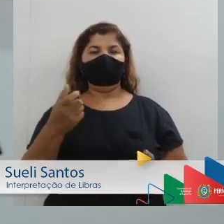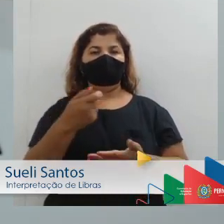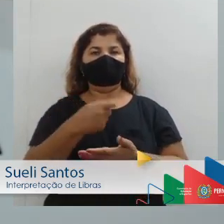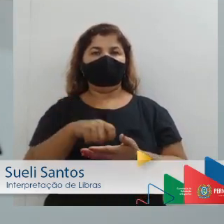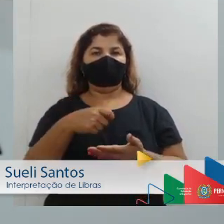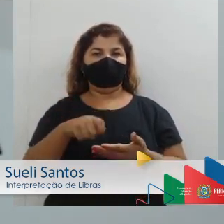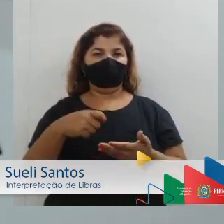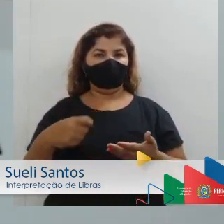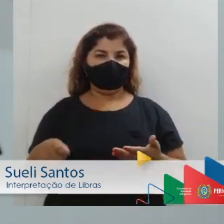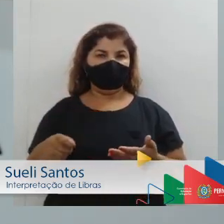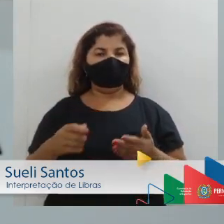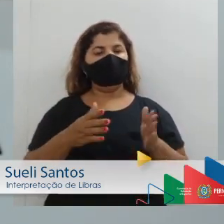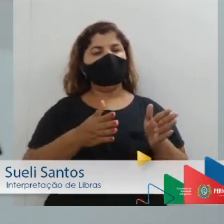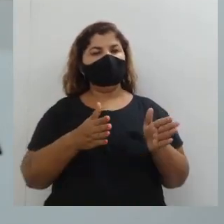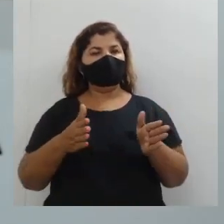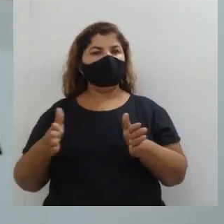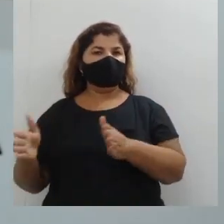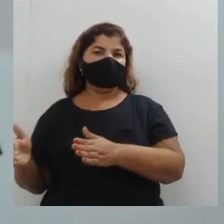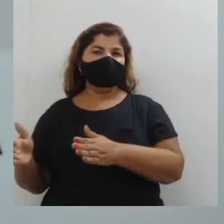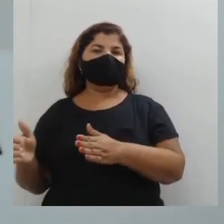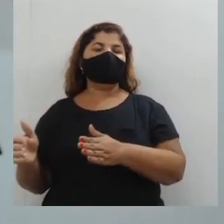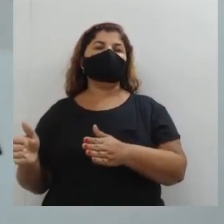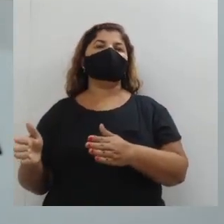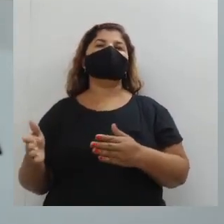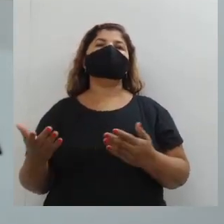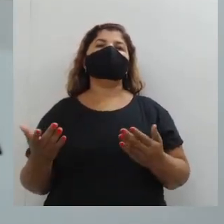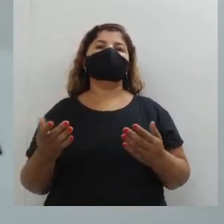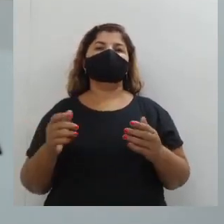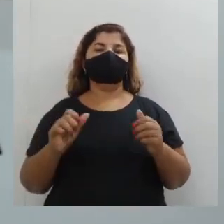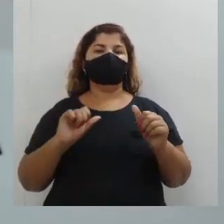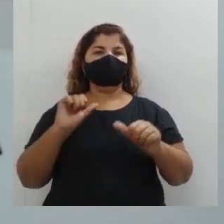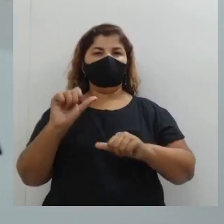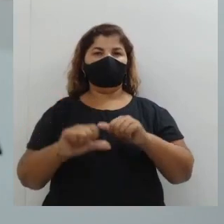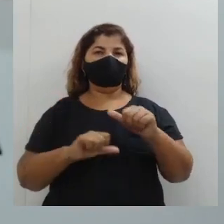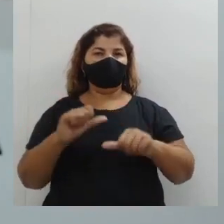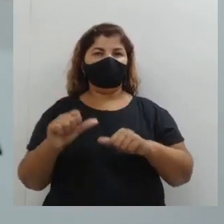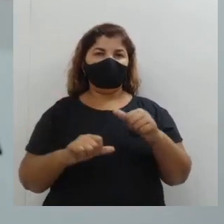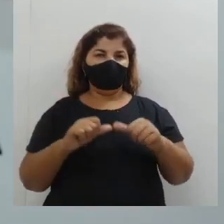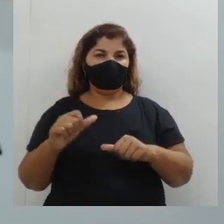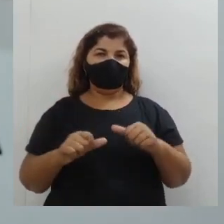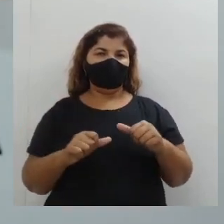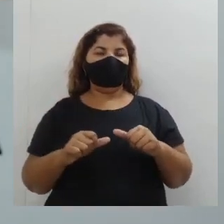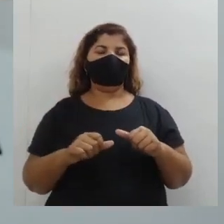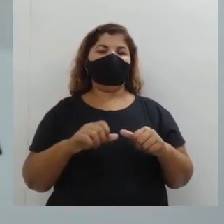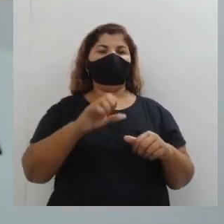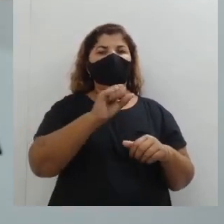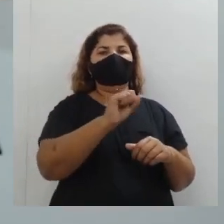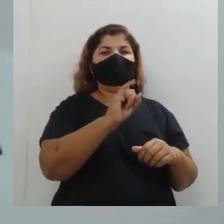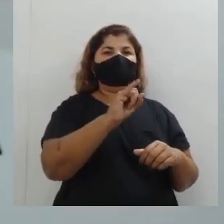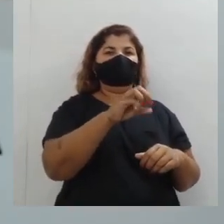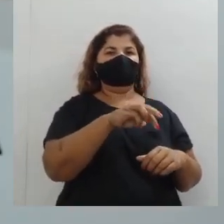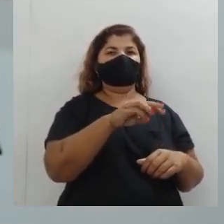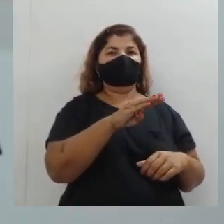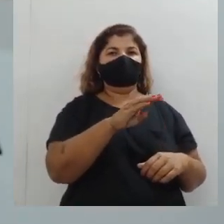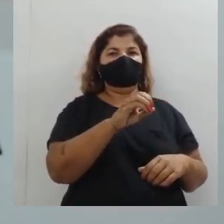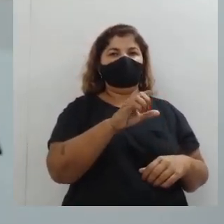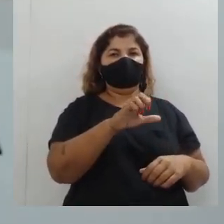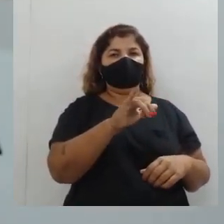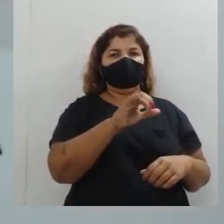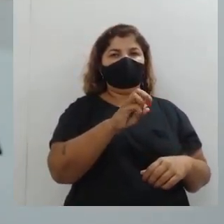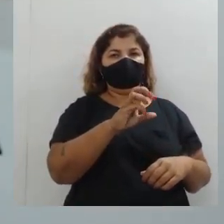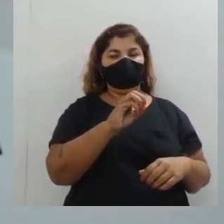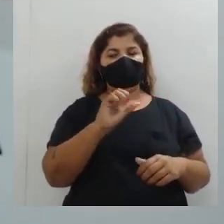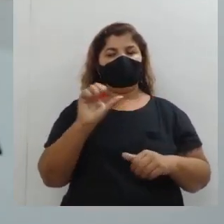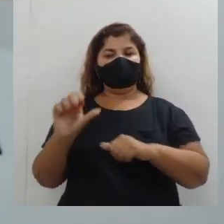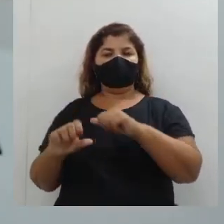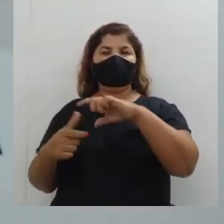um período que, na verdade, é um período de transição do simbolismo para o modernismo do século